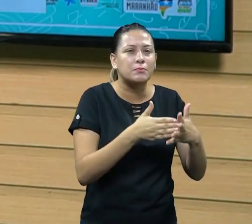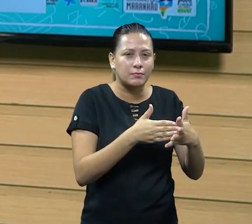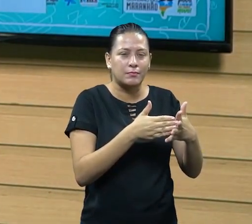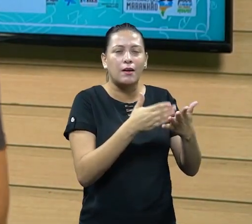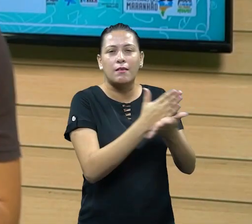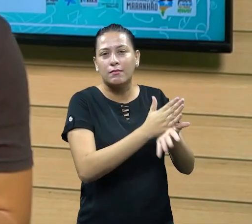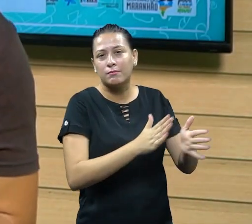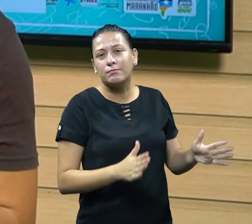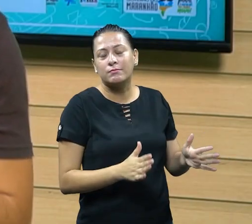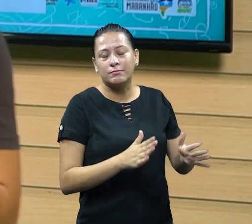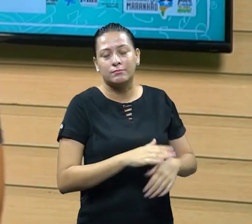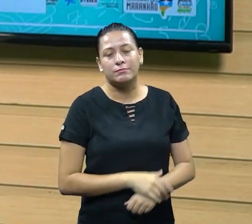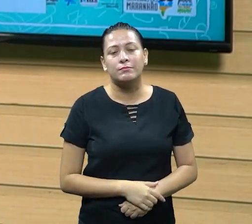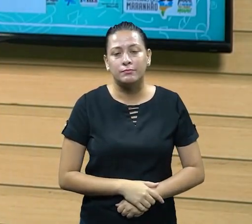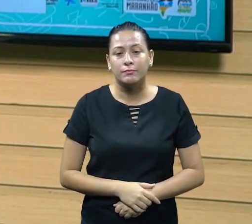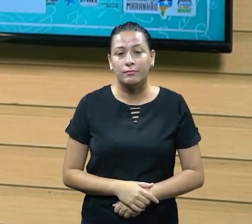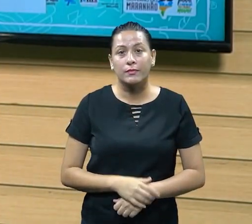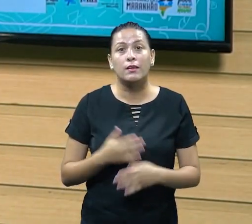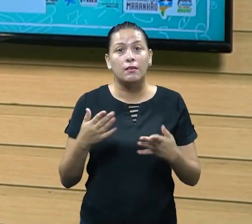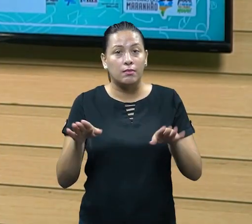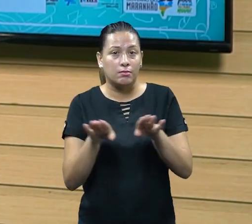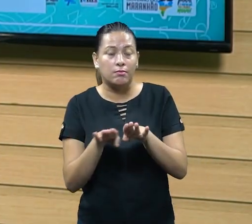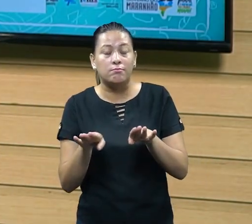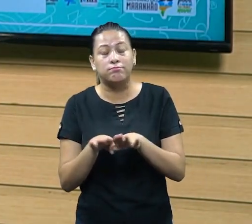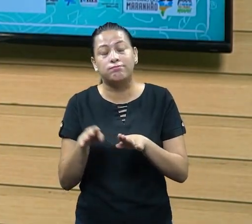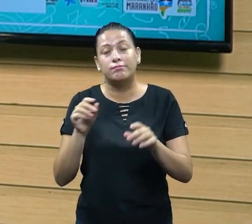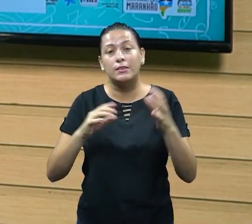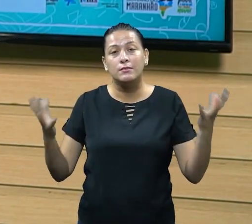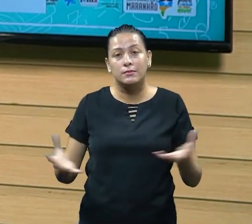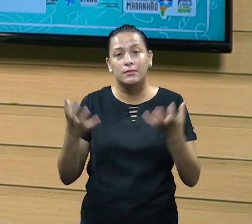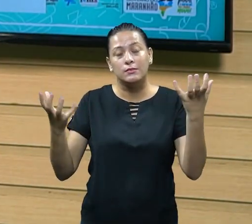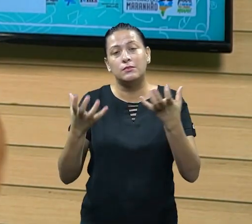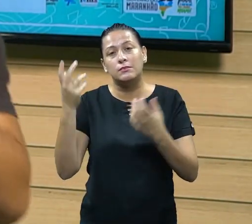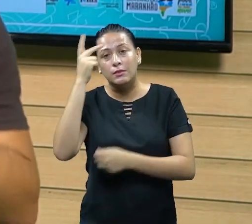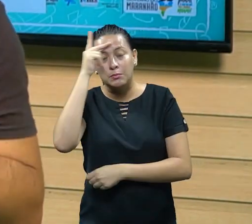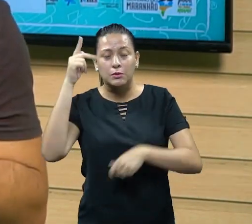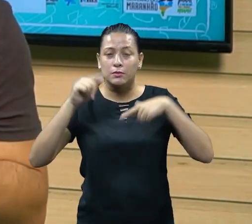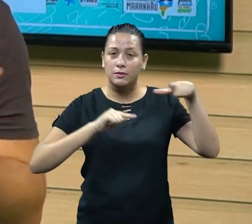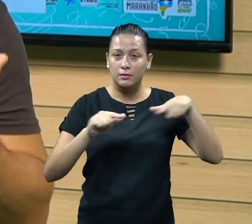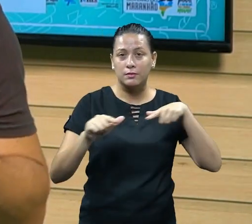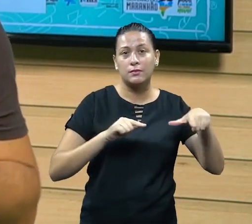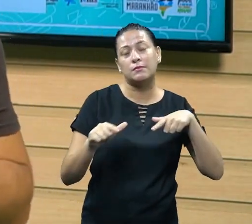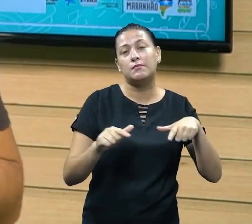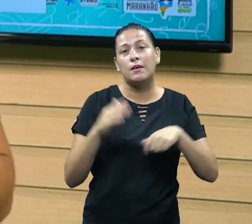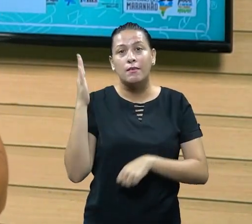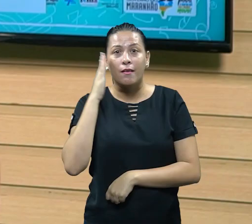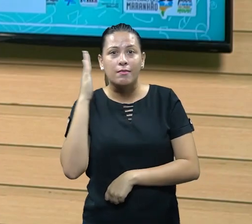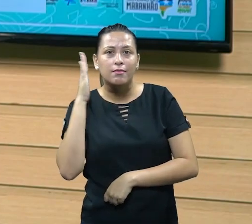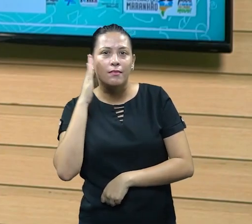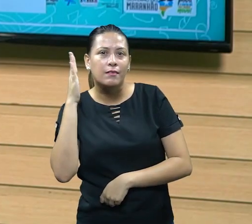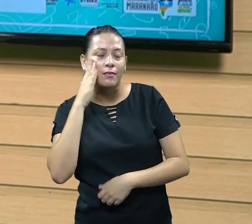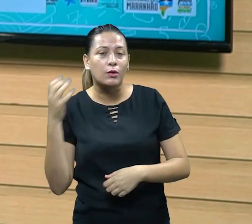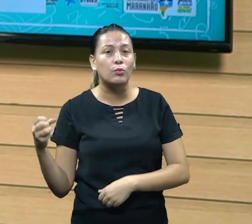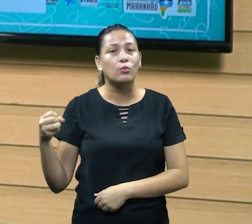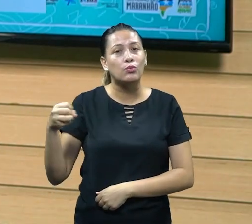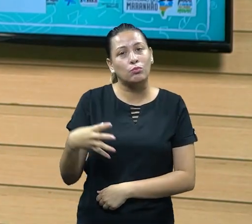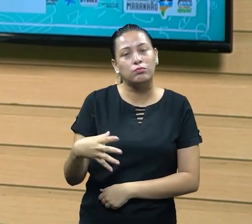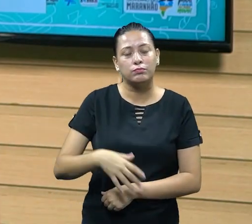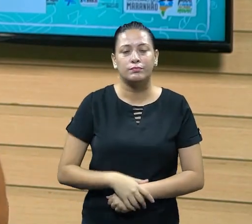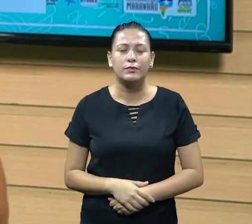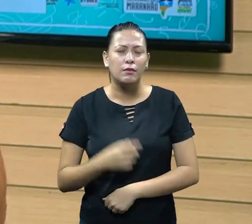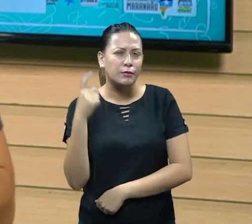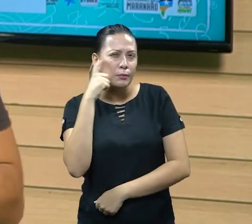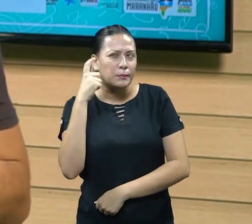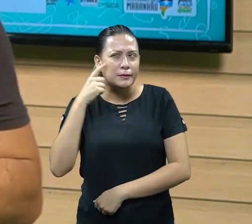buscar com que o meu funcionário entenda novas tendências, novos conhecimentos. Eu fico imaginando, lá atrás, as pessoas que dominavam a arte